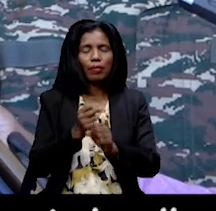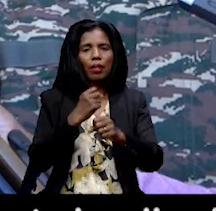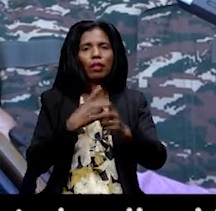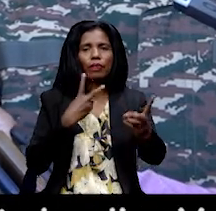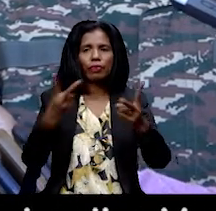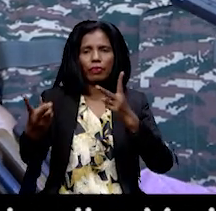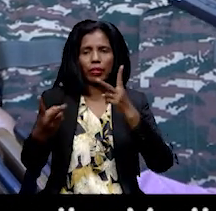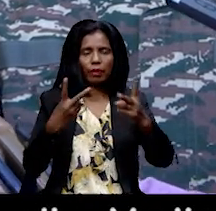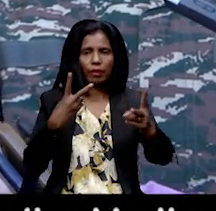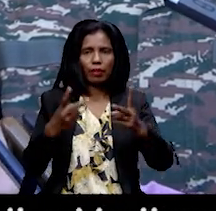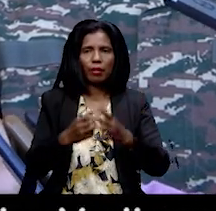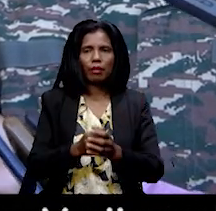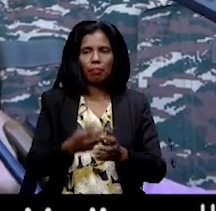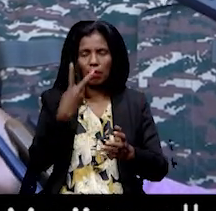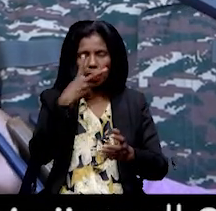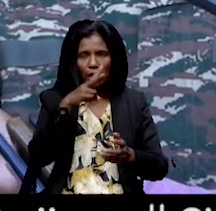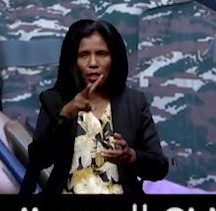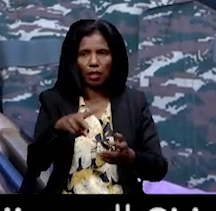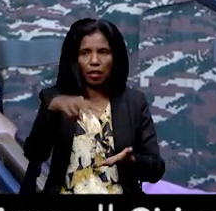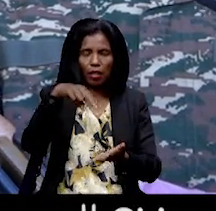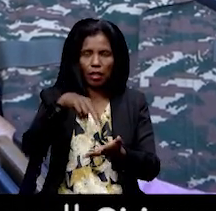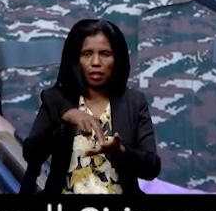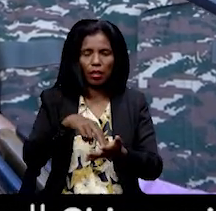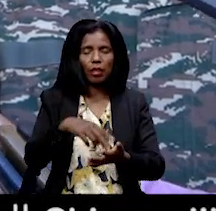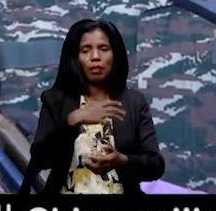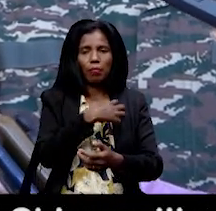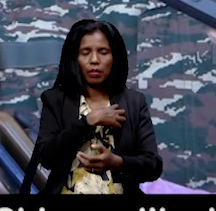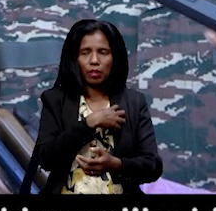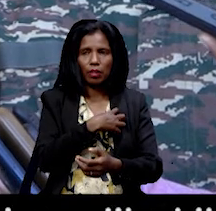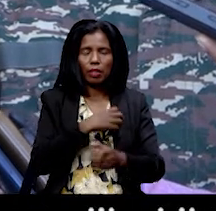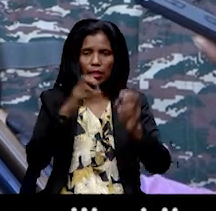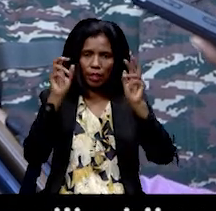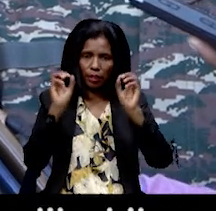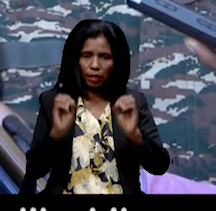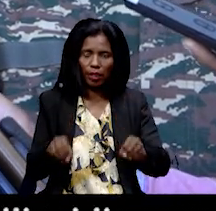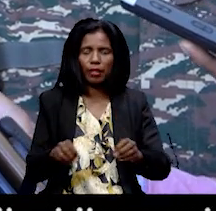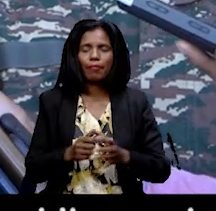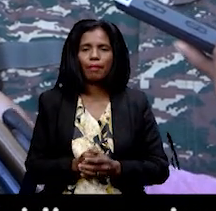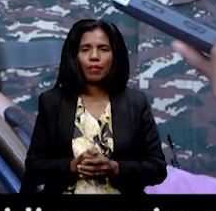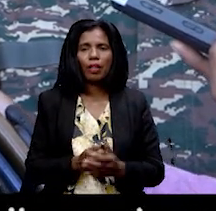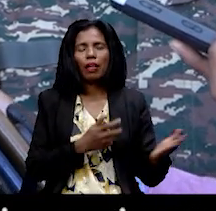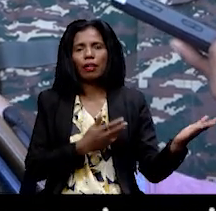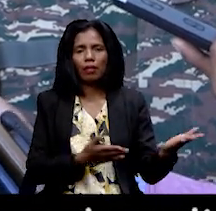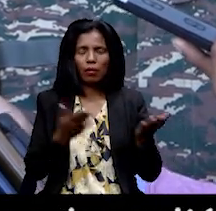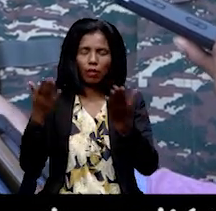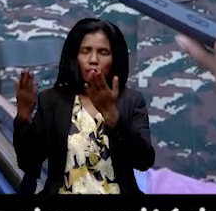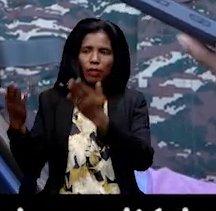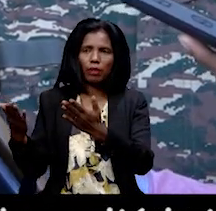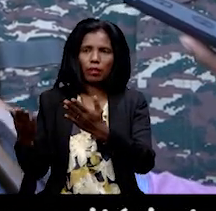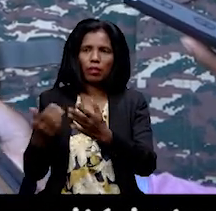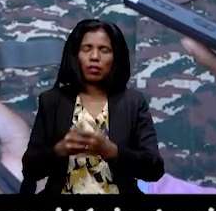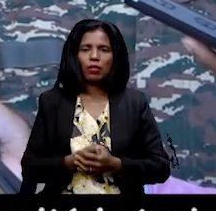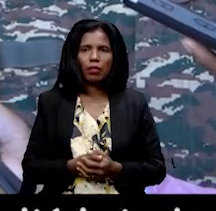lida ba aria asau polisia seluk obrigatoriamente lori guia de